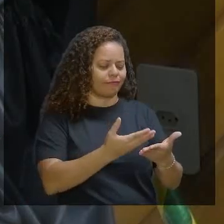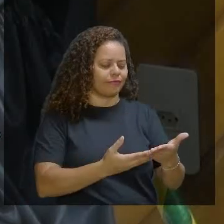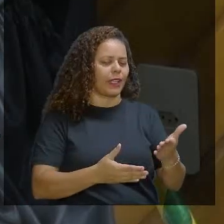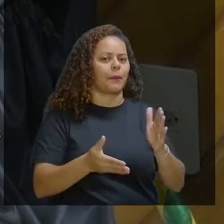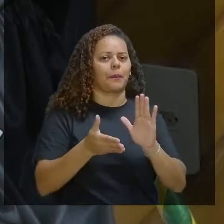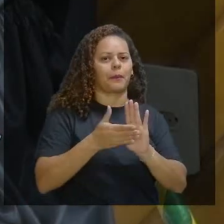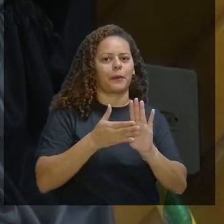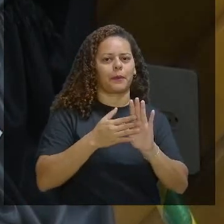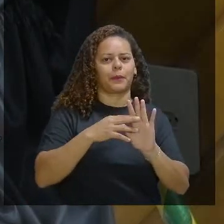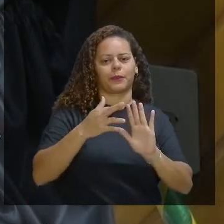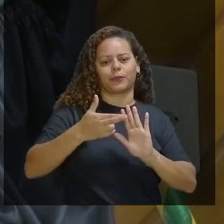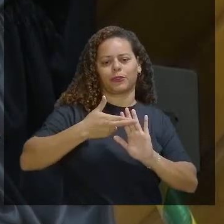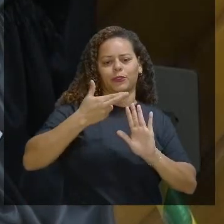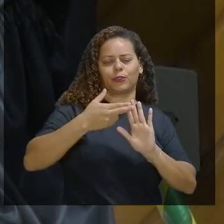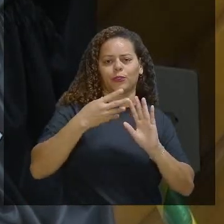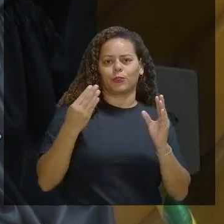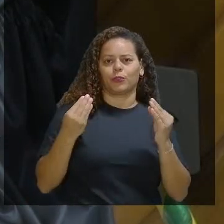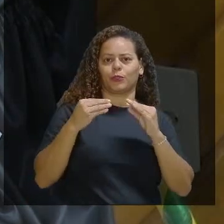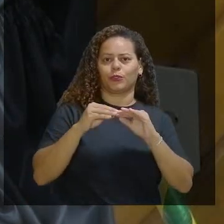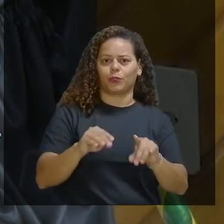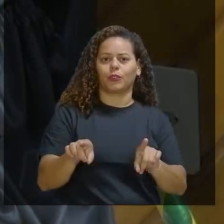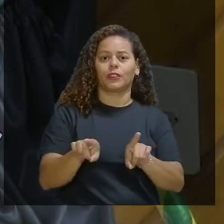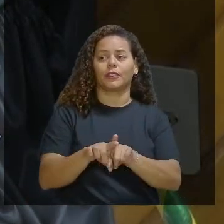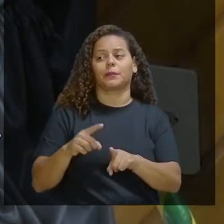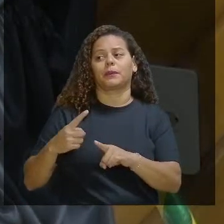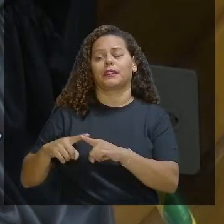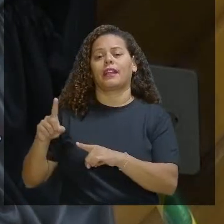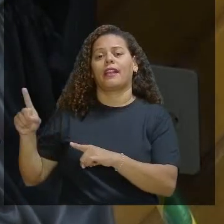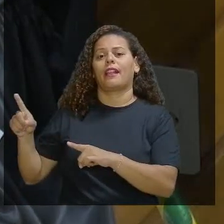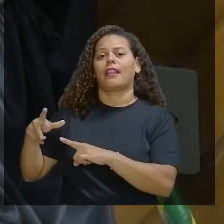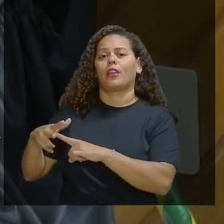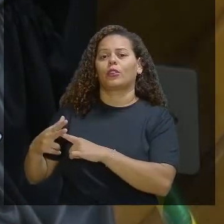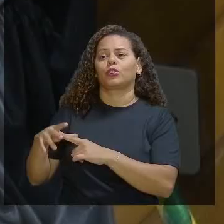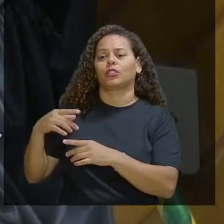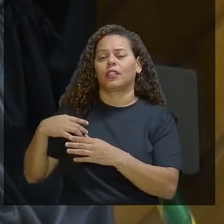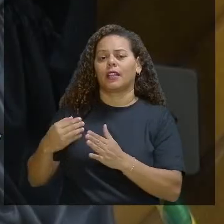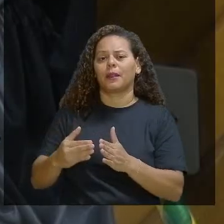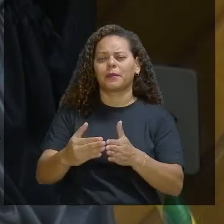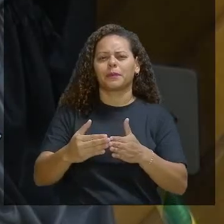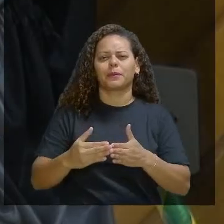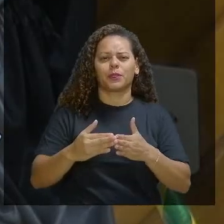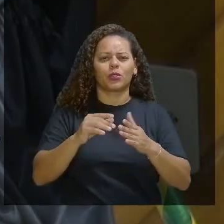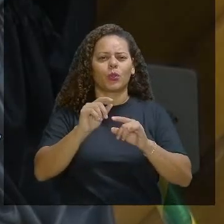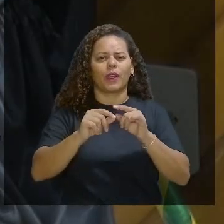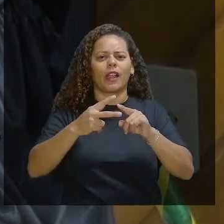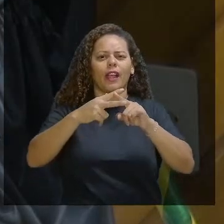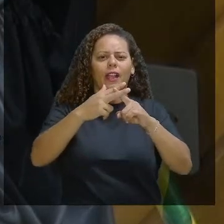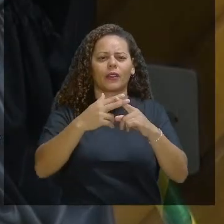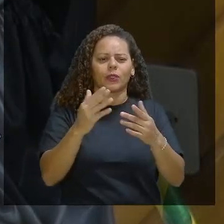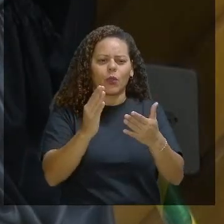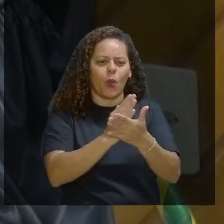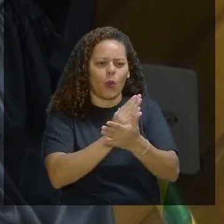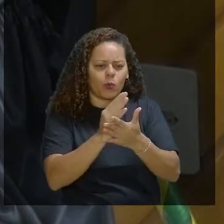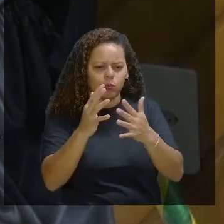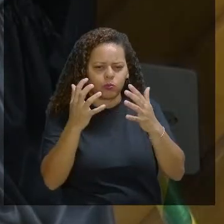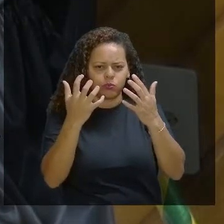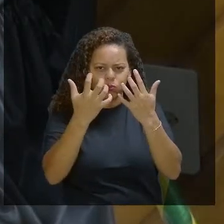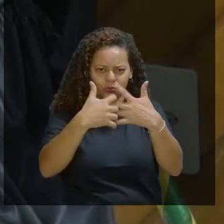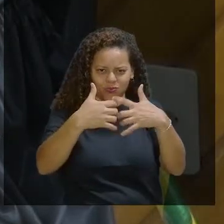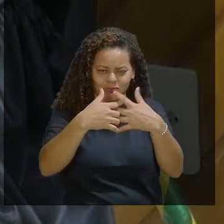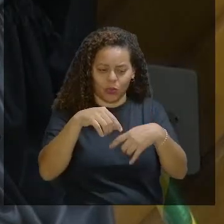de resolução de iniciativa da Corregedoria Regional Eleitoral, que altera os dispositivos da resolução